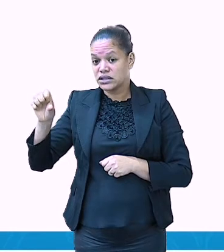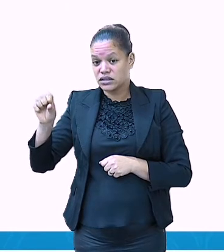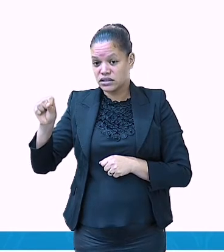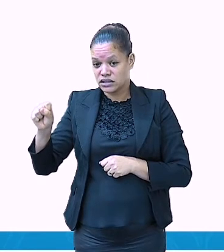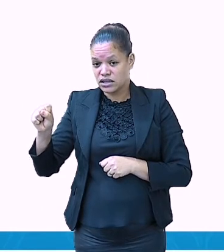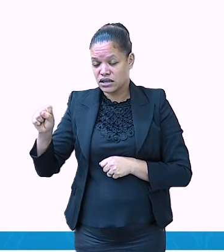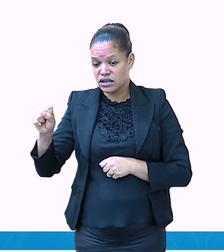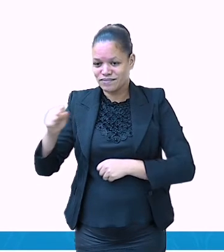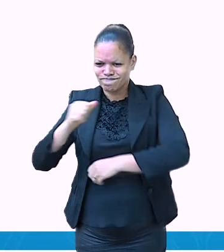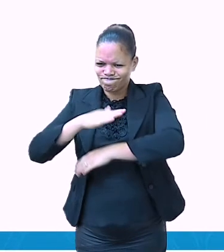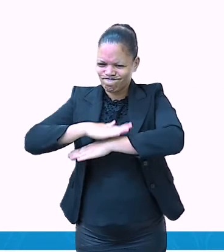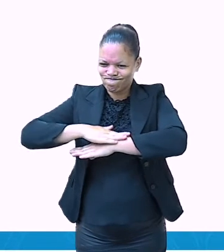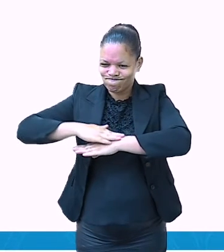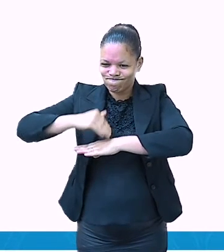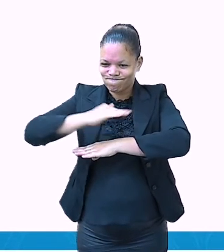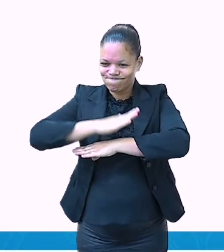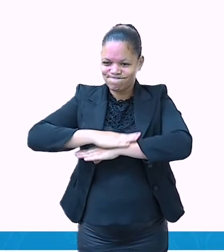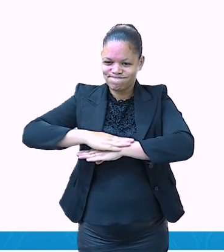do corpo dela.